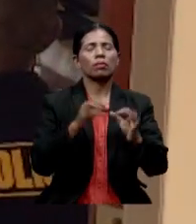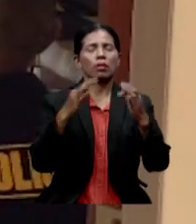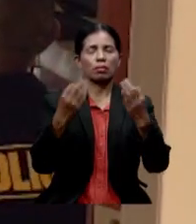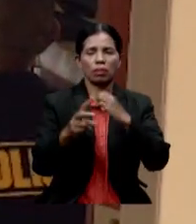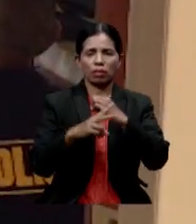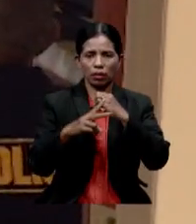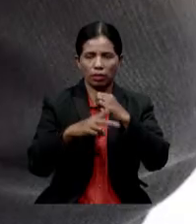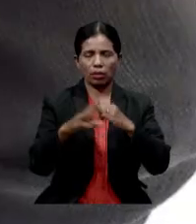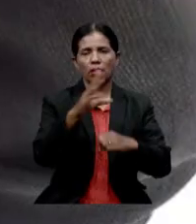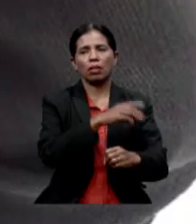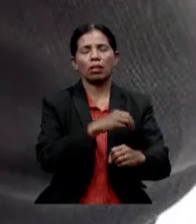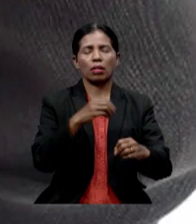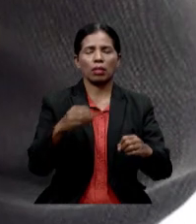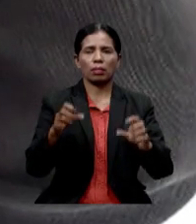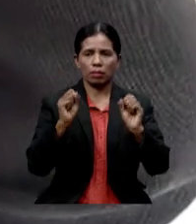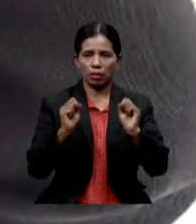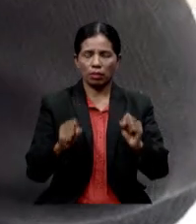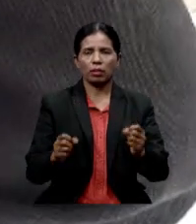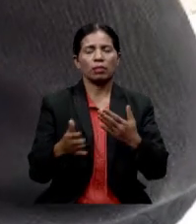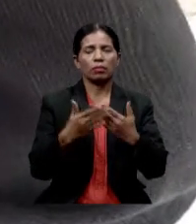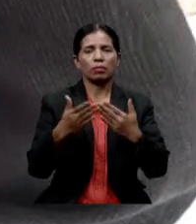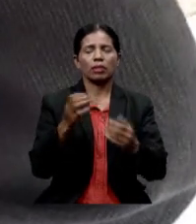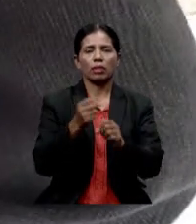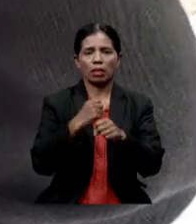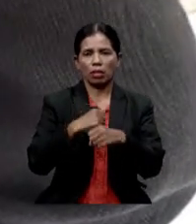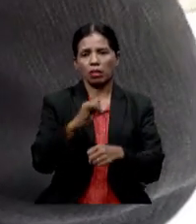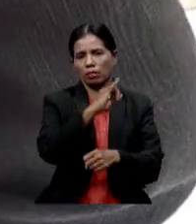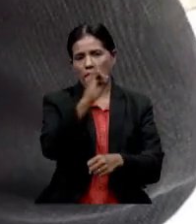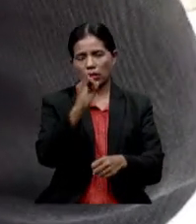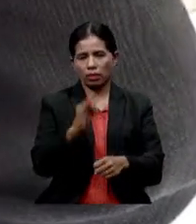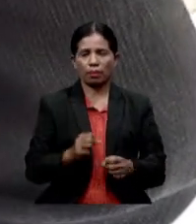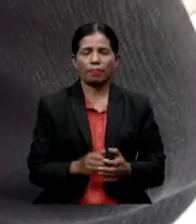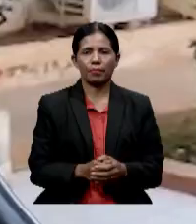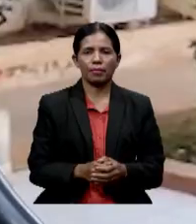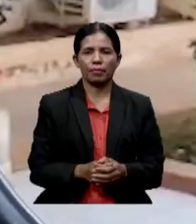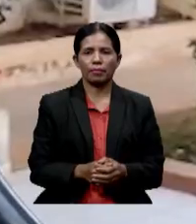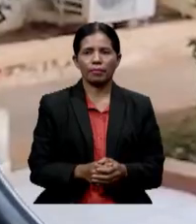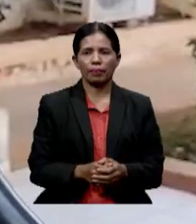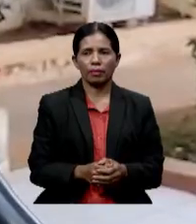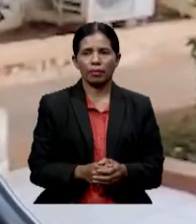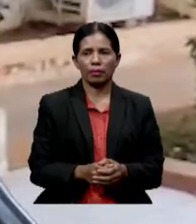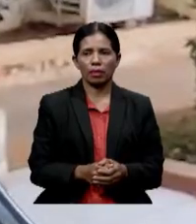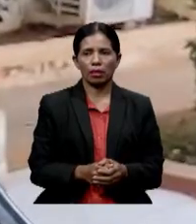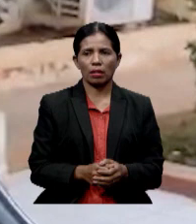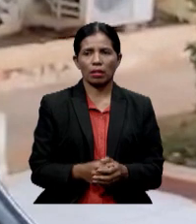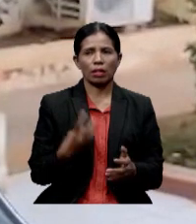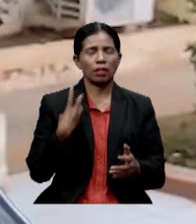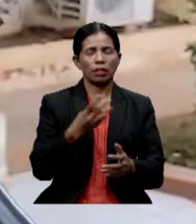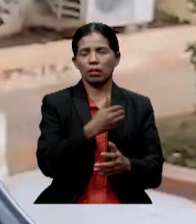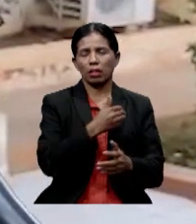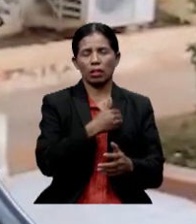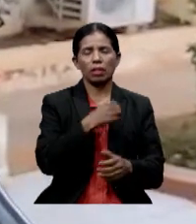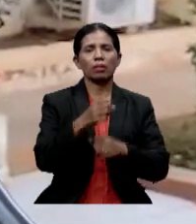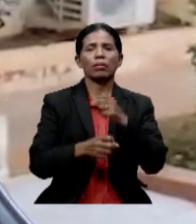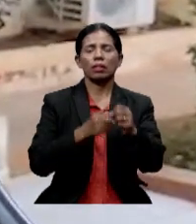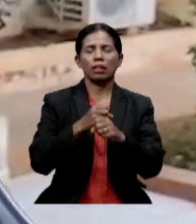no parte suspeito, no nemos fácil atu halo investigação. Na nossa tuba, cadeia pinahira e tachidão catena, mas